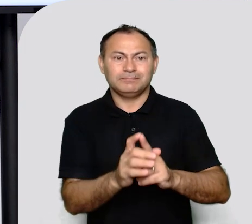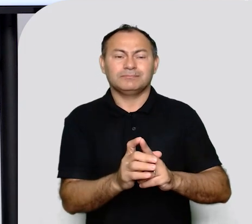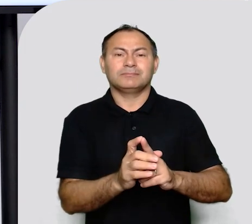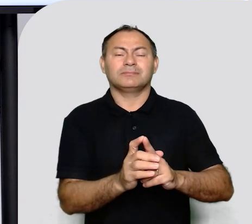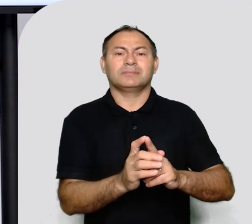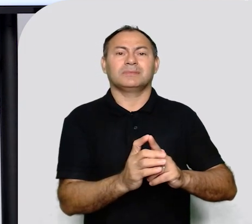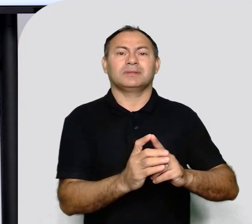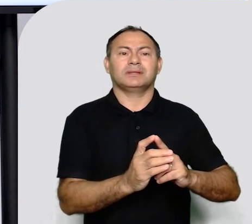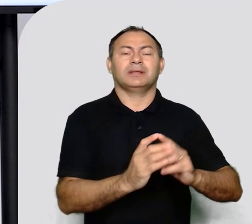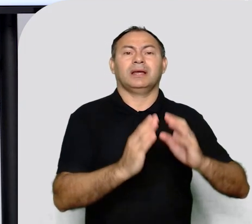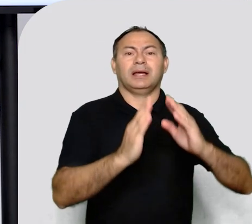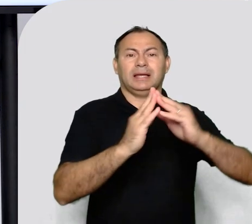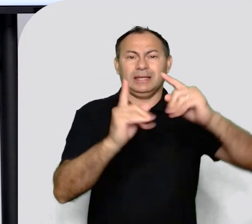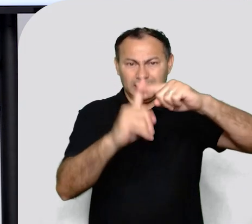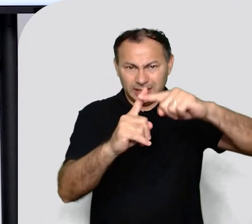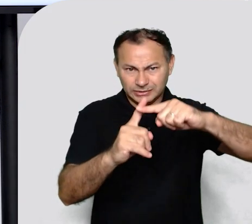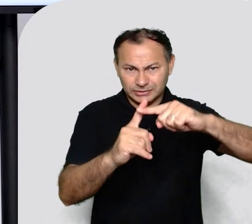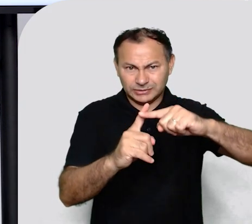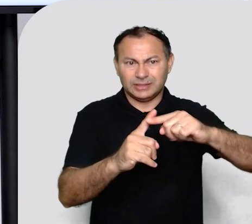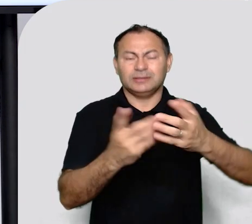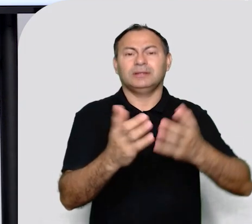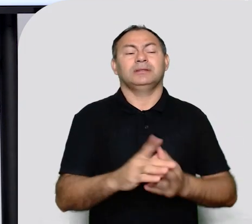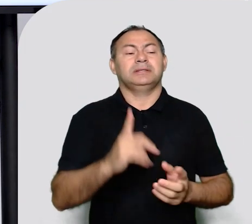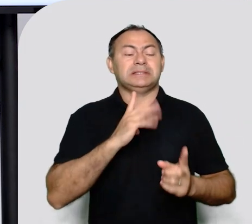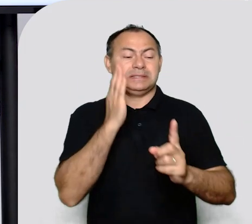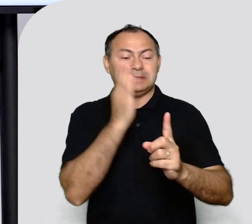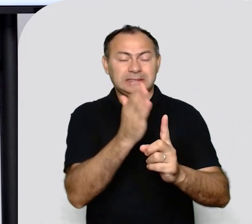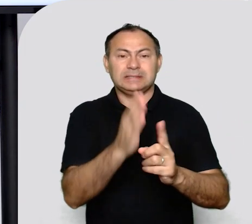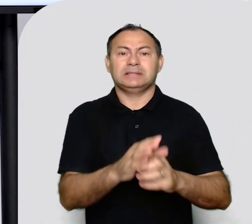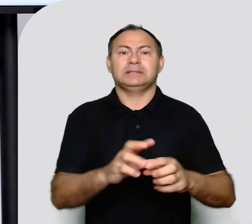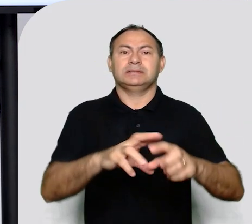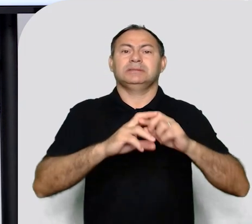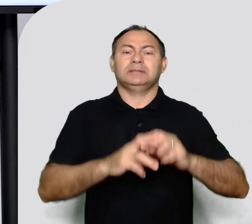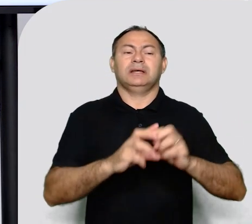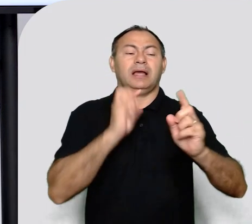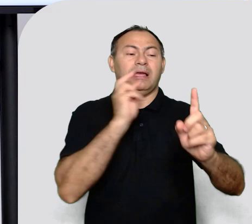as instituições eclesiais têm uma raiz na